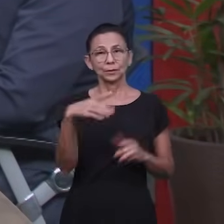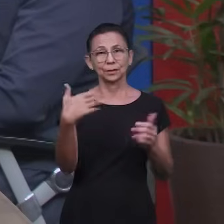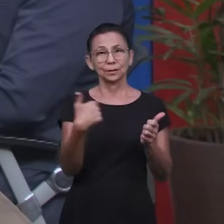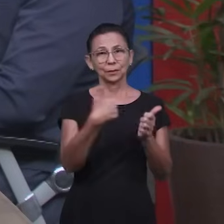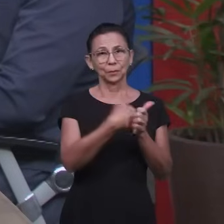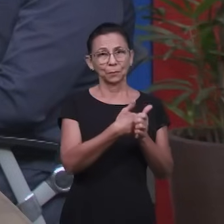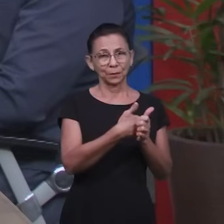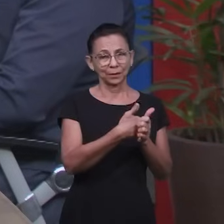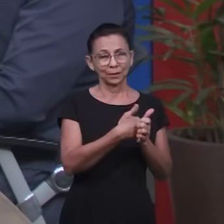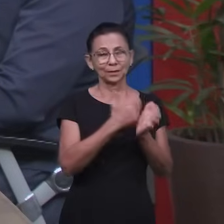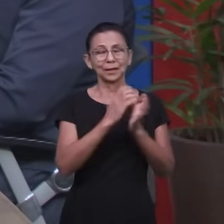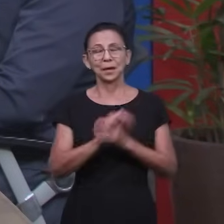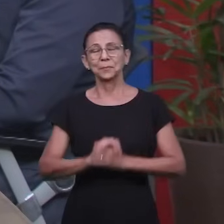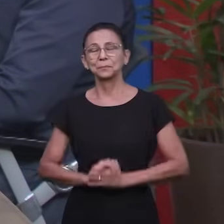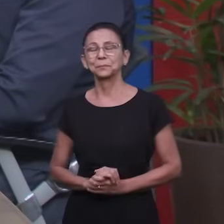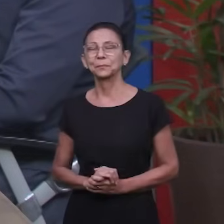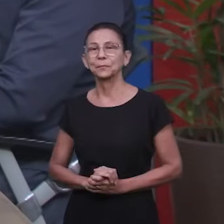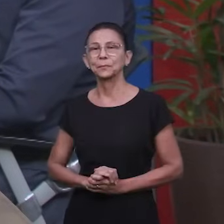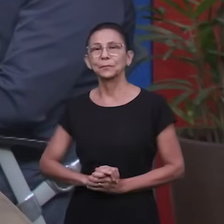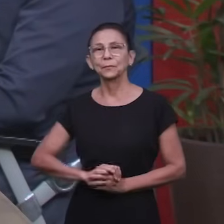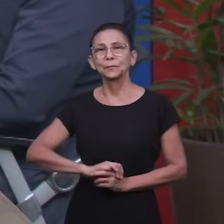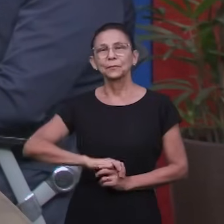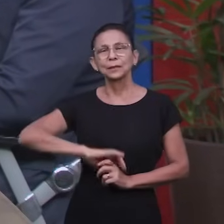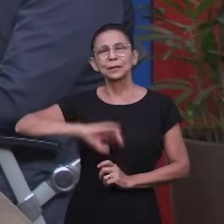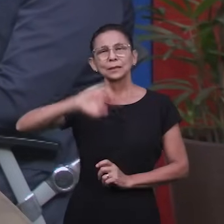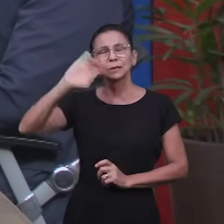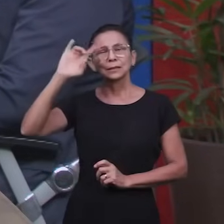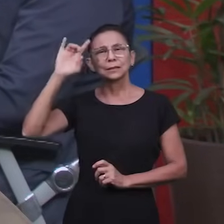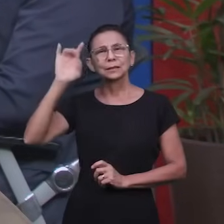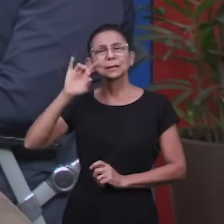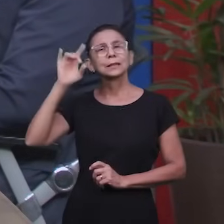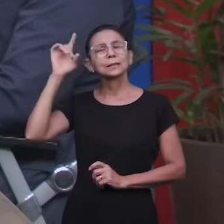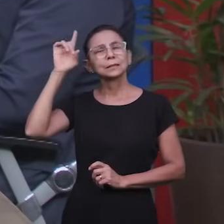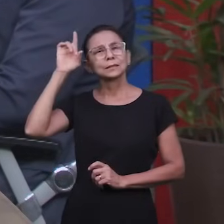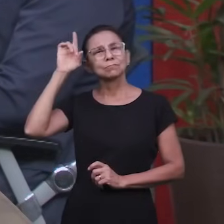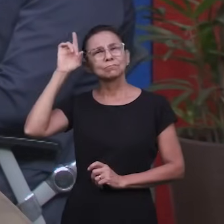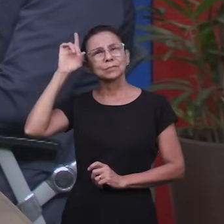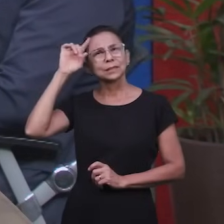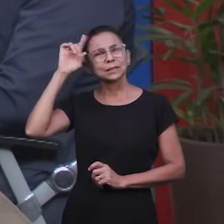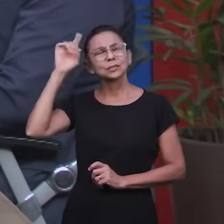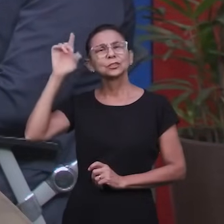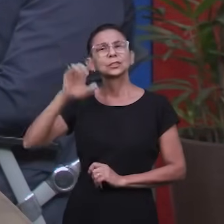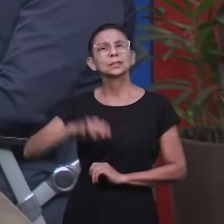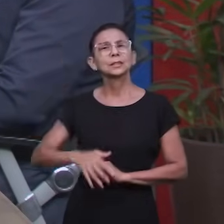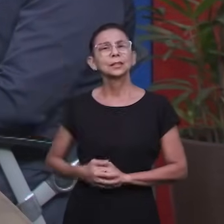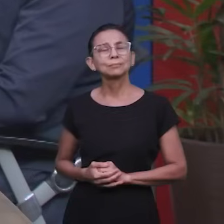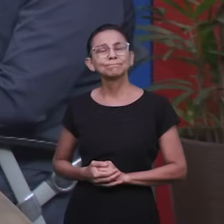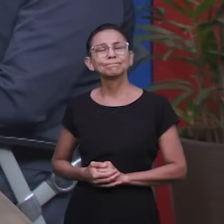uma experiência nova, né? Mas, em especial, eu pude